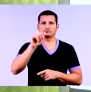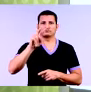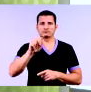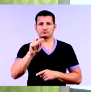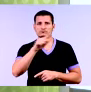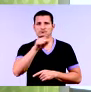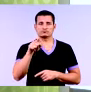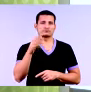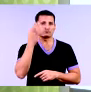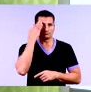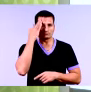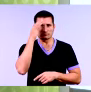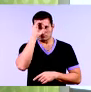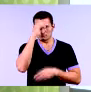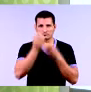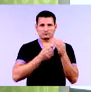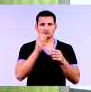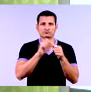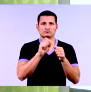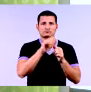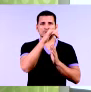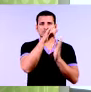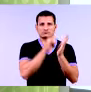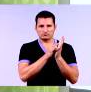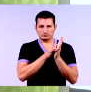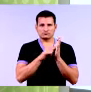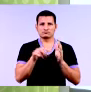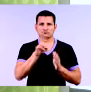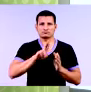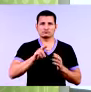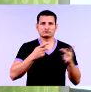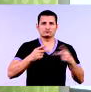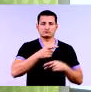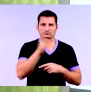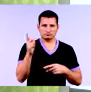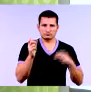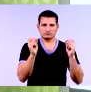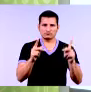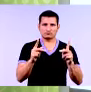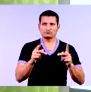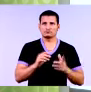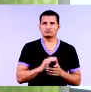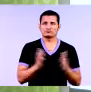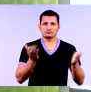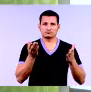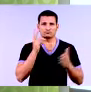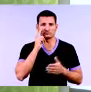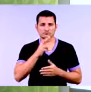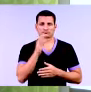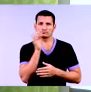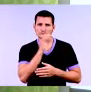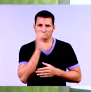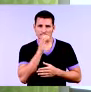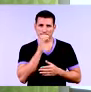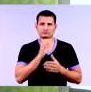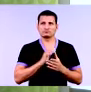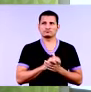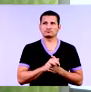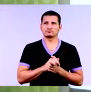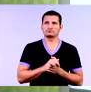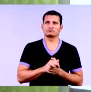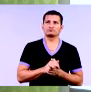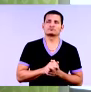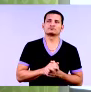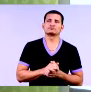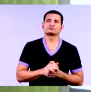e utilizar o Sublime Text nos projetos de vocês. Ok? Vamos ver agora, rapidamente,